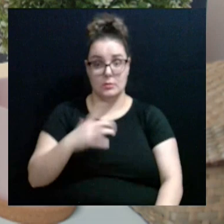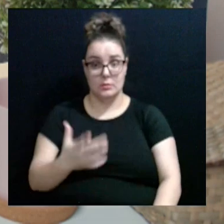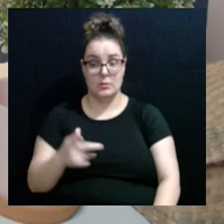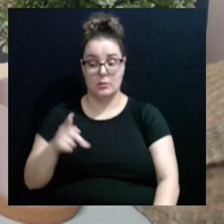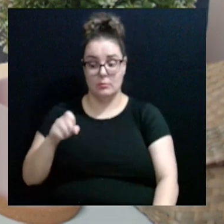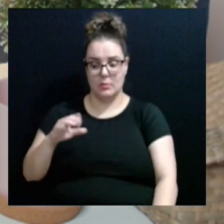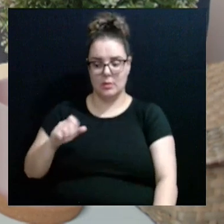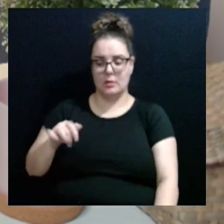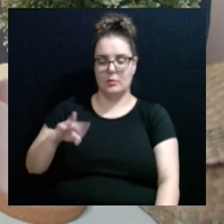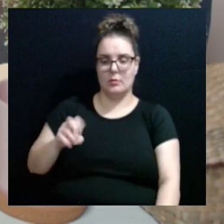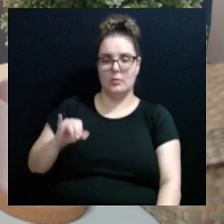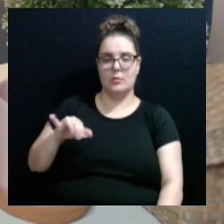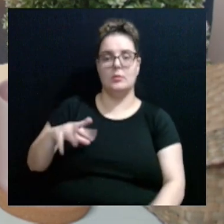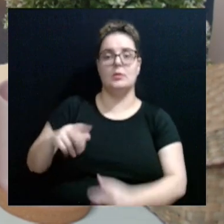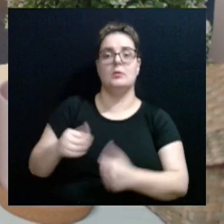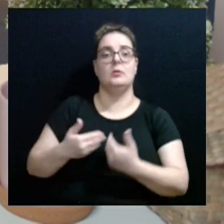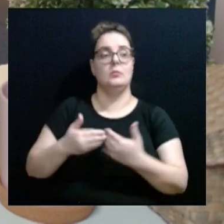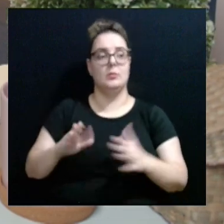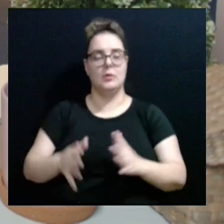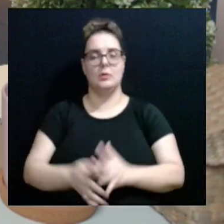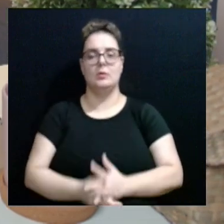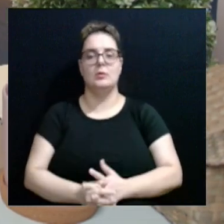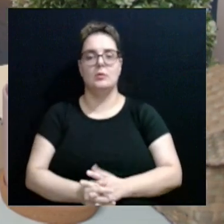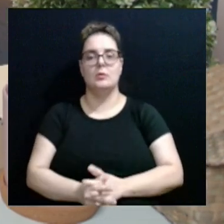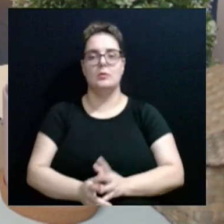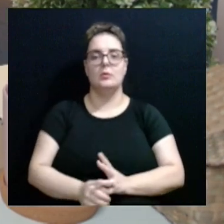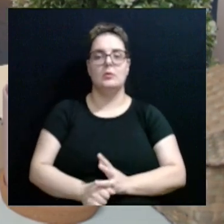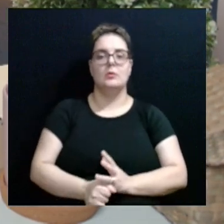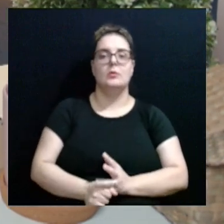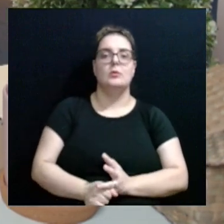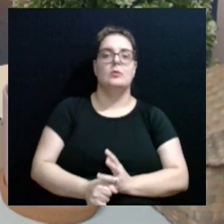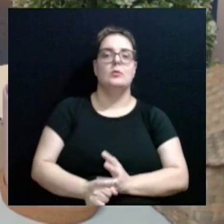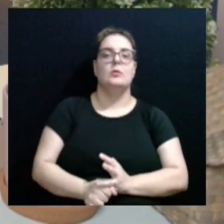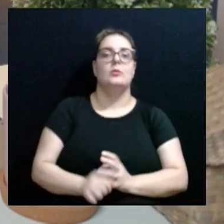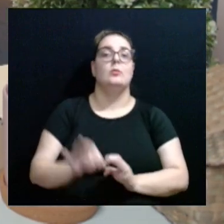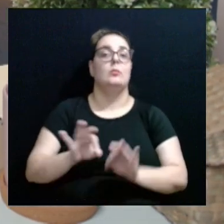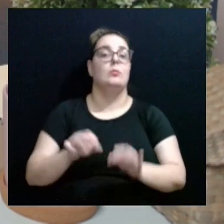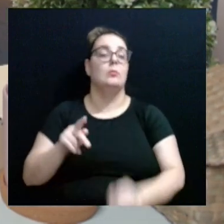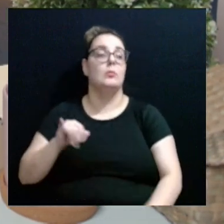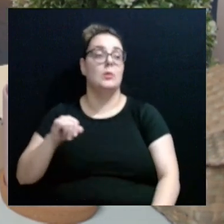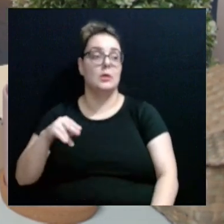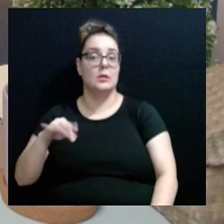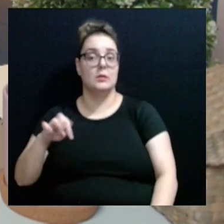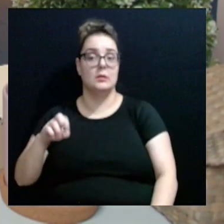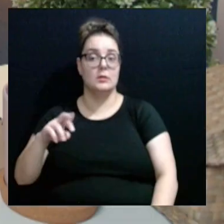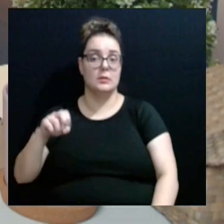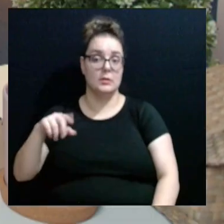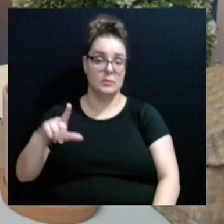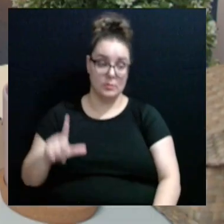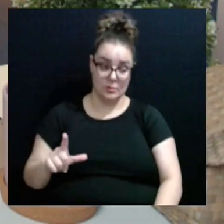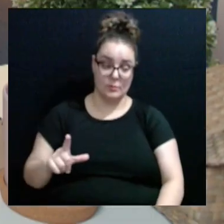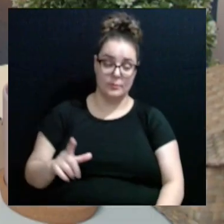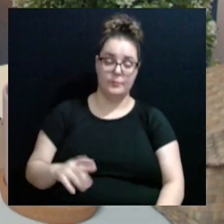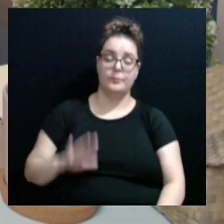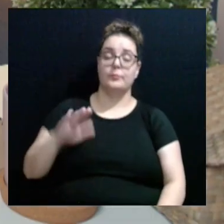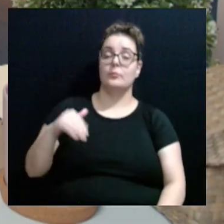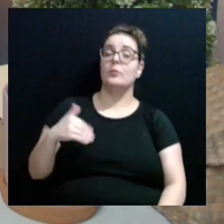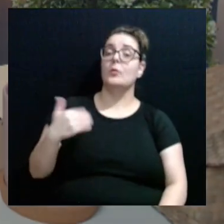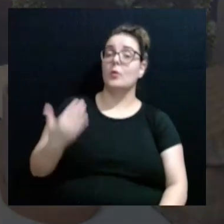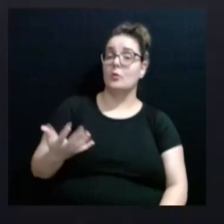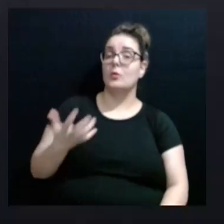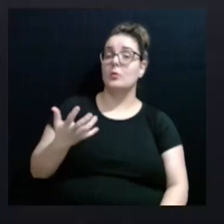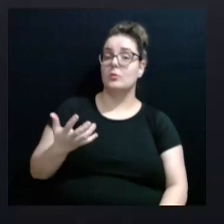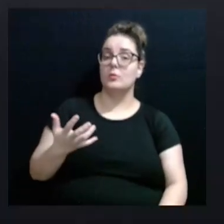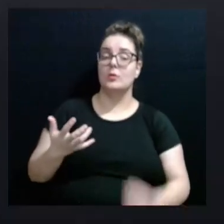ativado, ou já mude para um plano internacional, já que você pretende viajar. Quando você pretende, agora